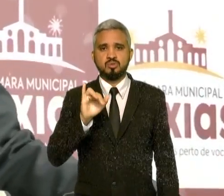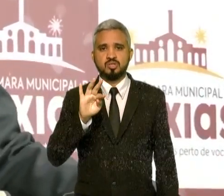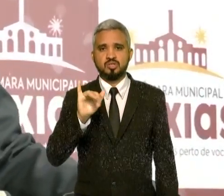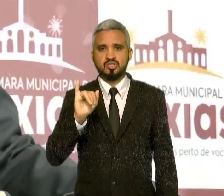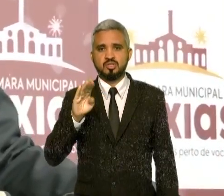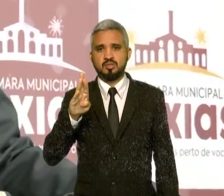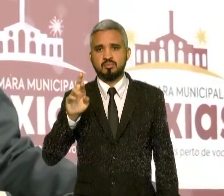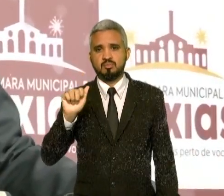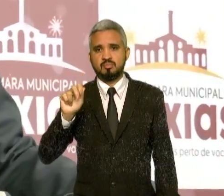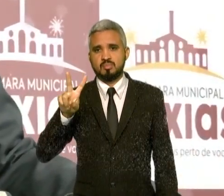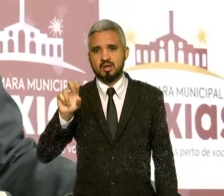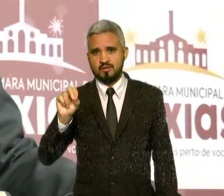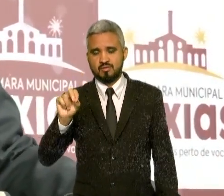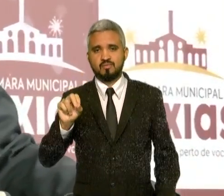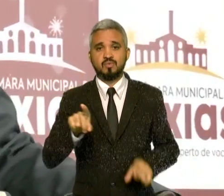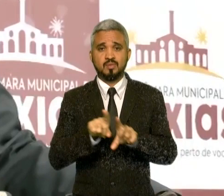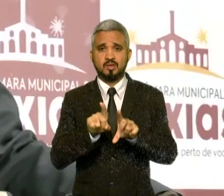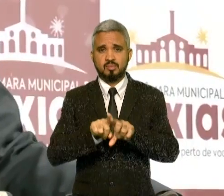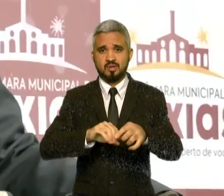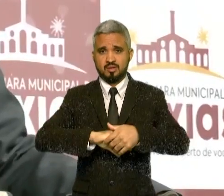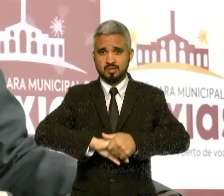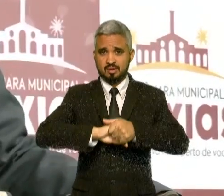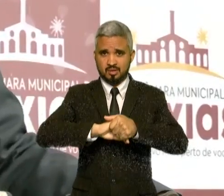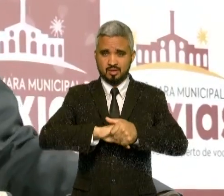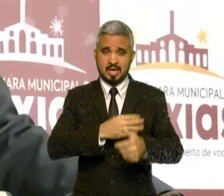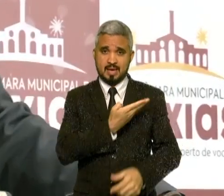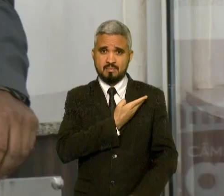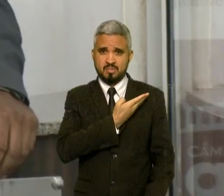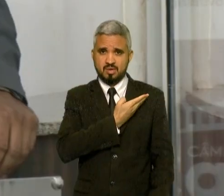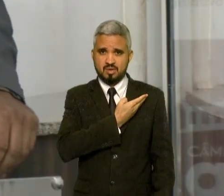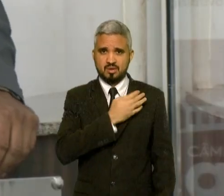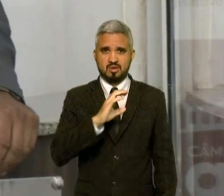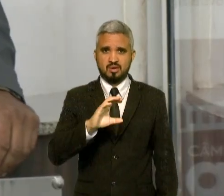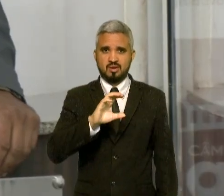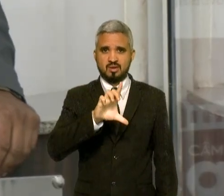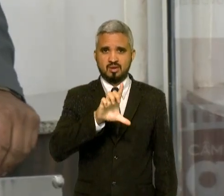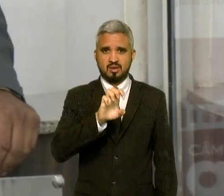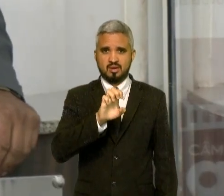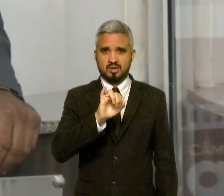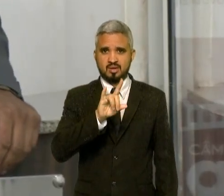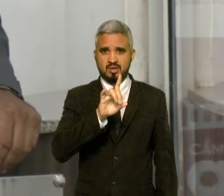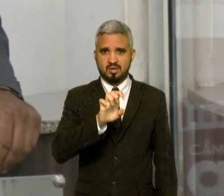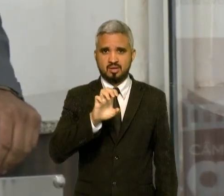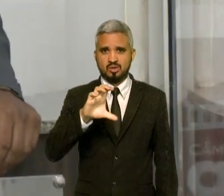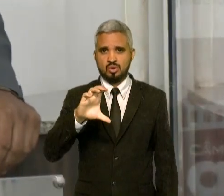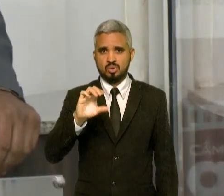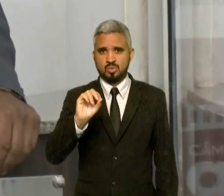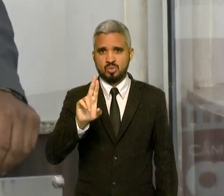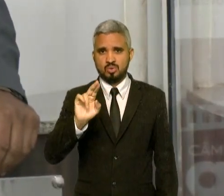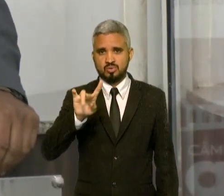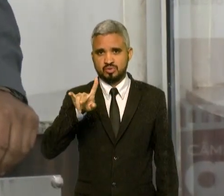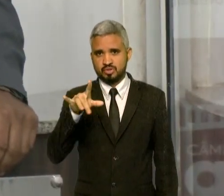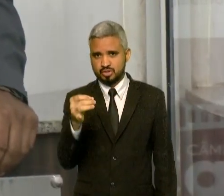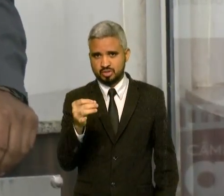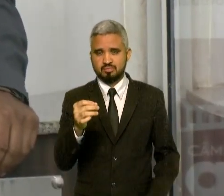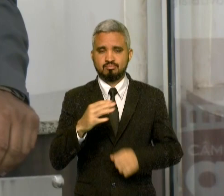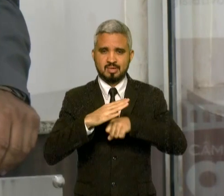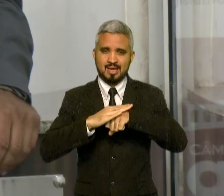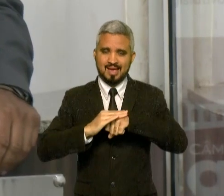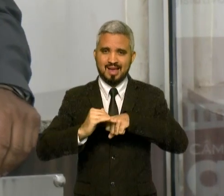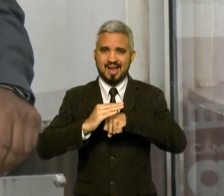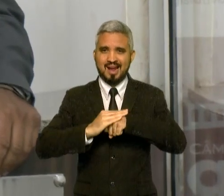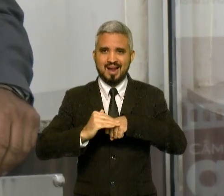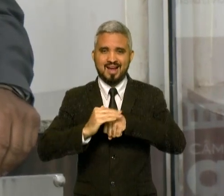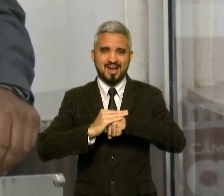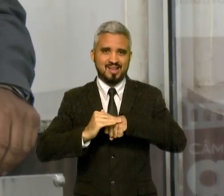querida amiga, deputada Cleide Coutinho, que tem o carinho de todos nós, todas